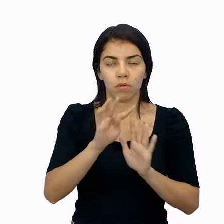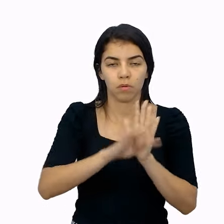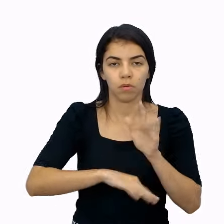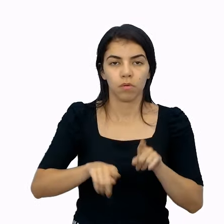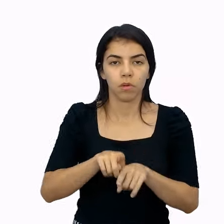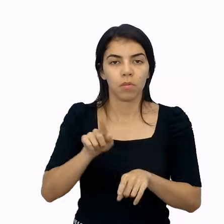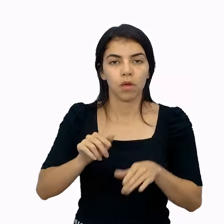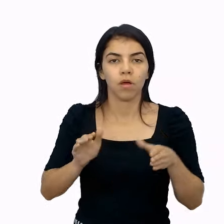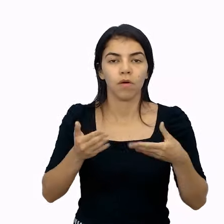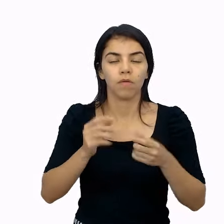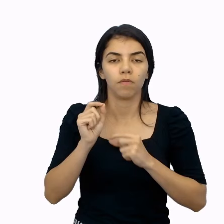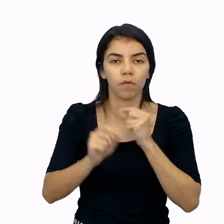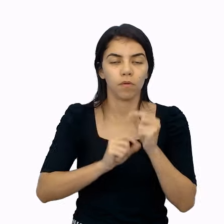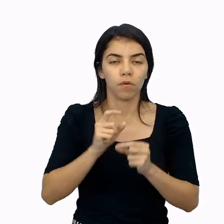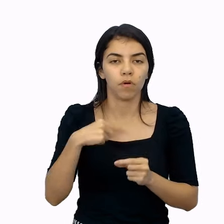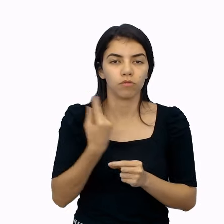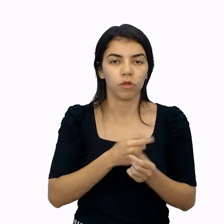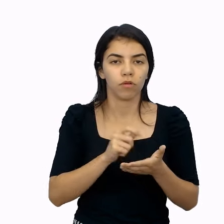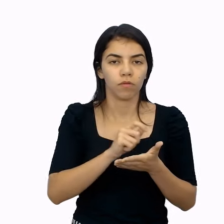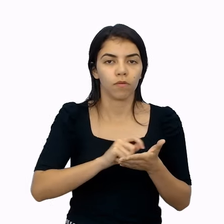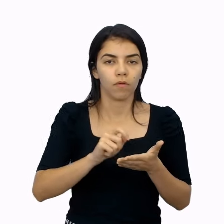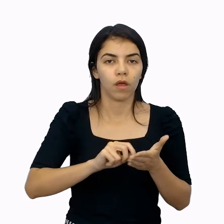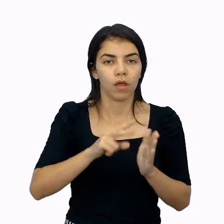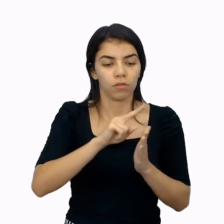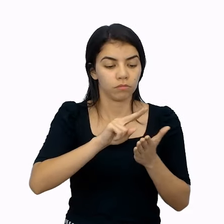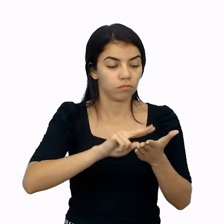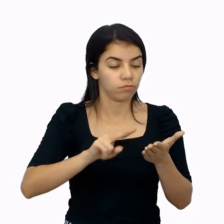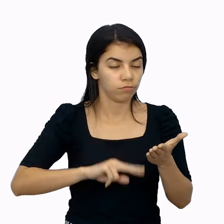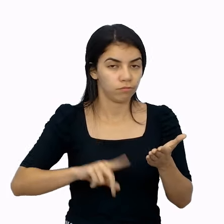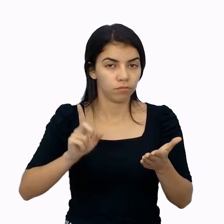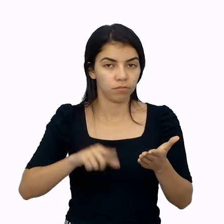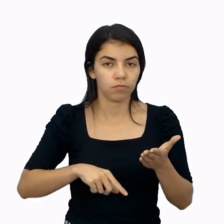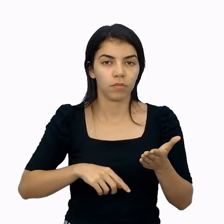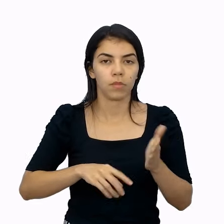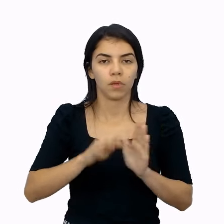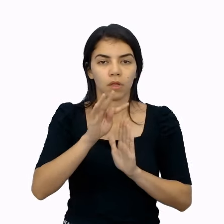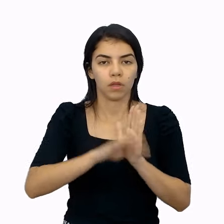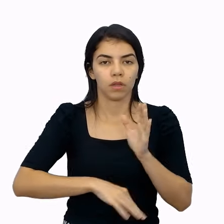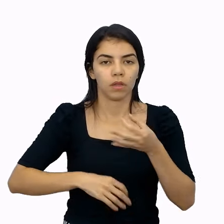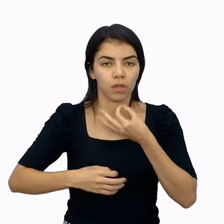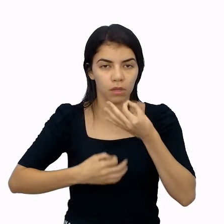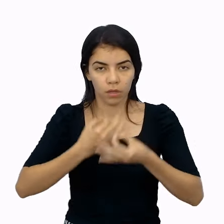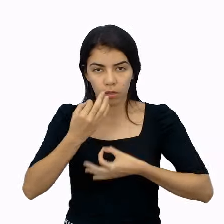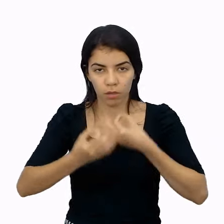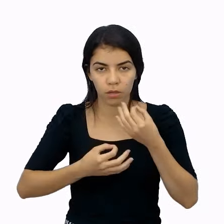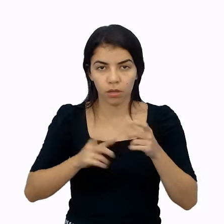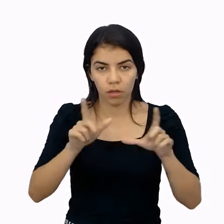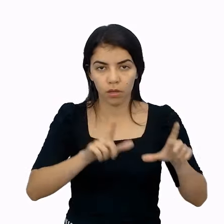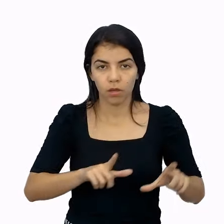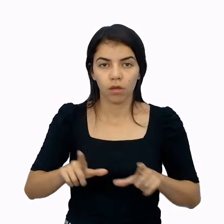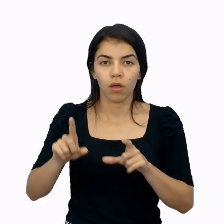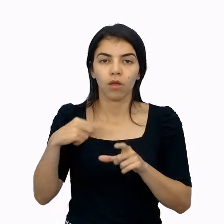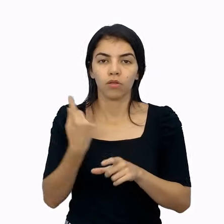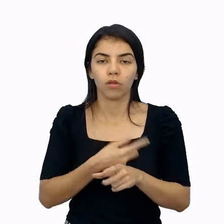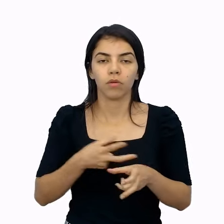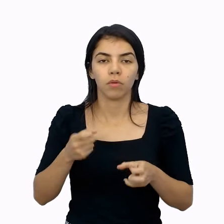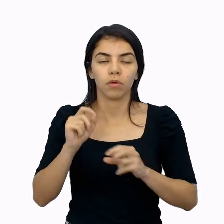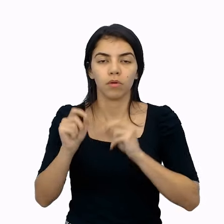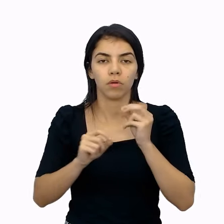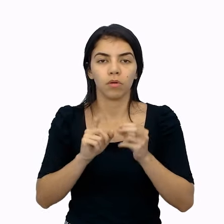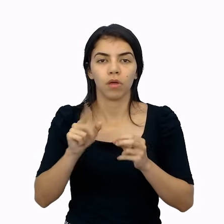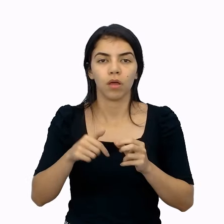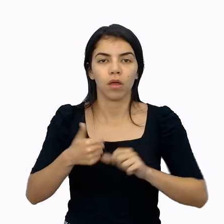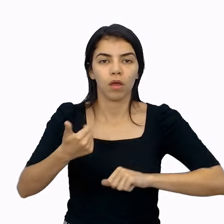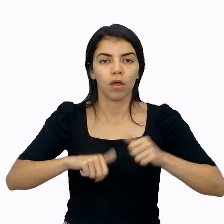com foco, e para isso vamos ler, né, textos também argumentativos. Então, na próxima tela, nós vamos ver a análise